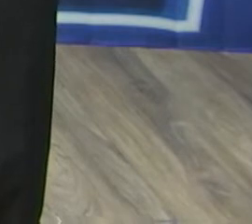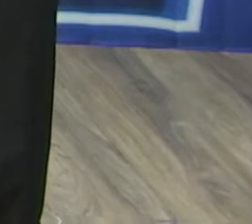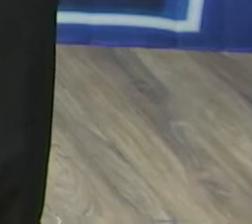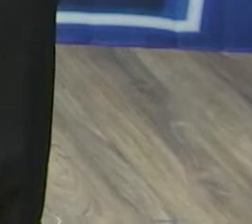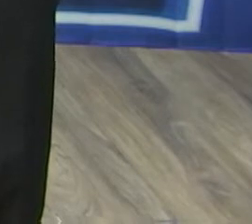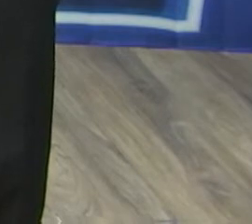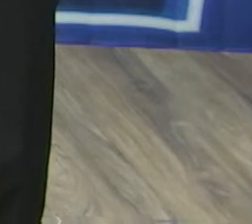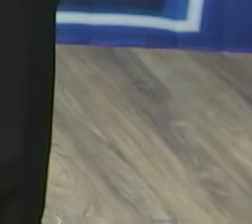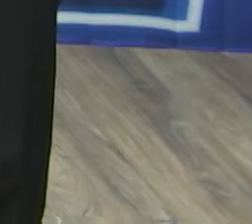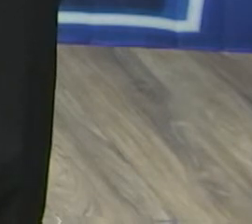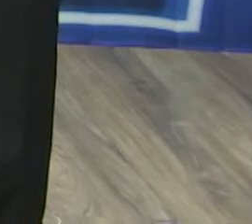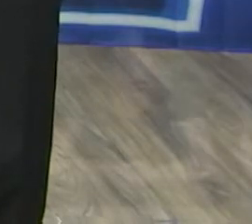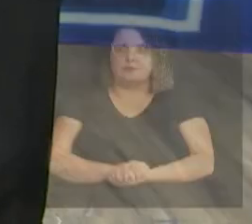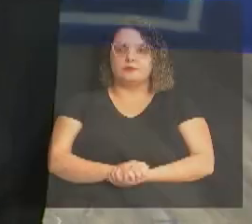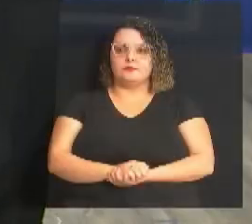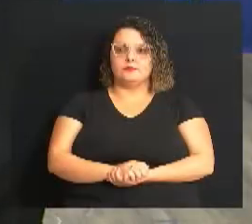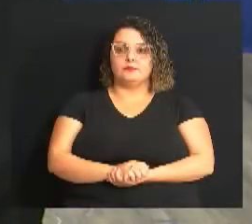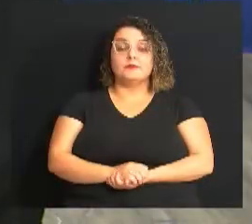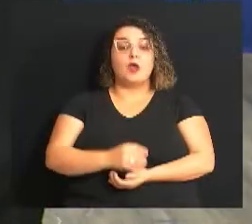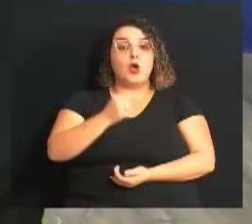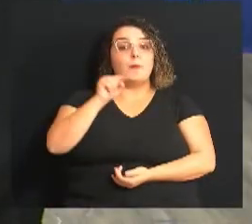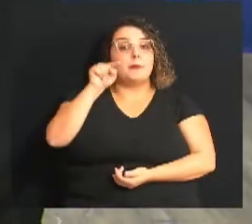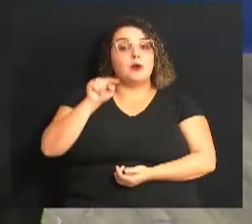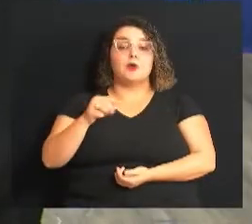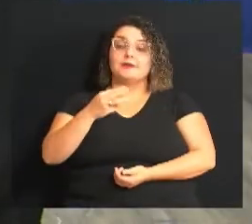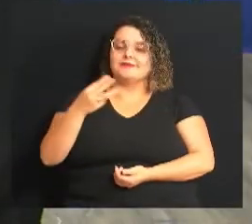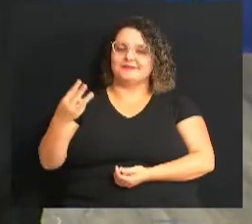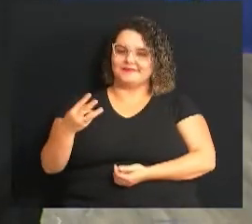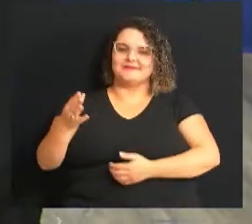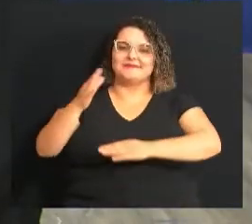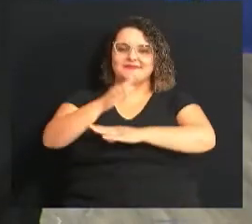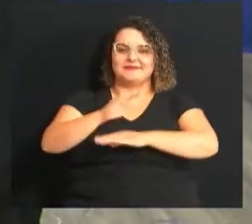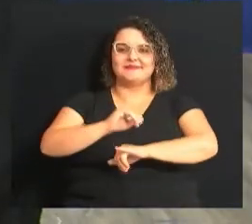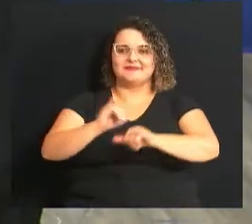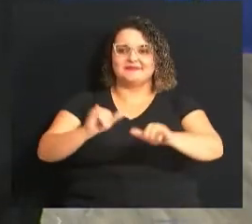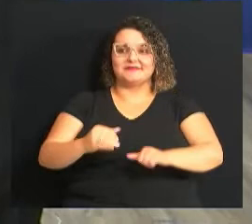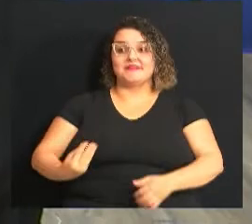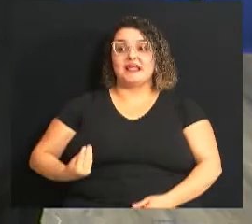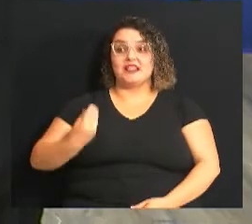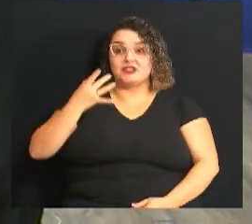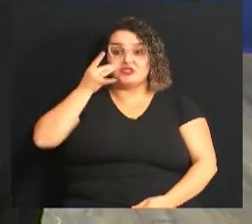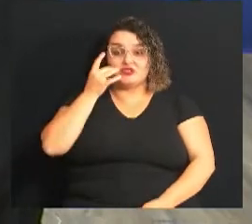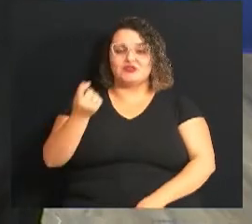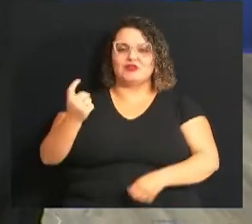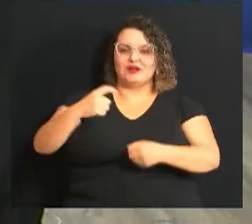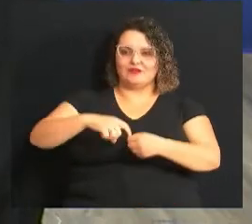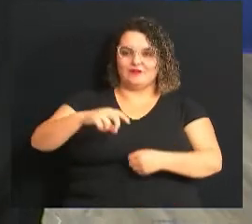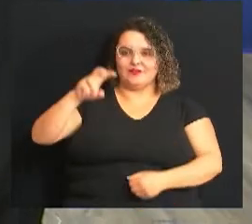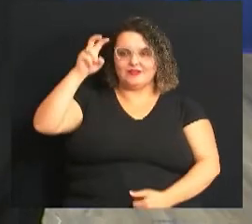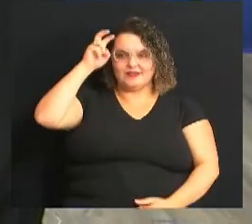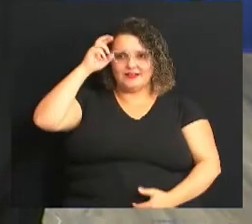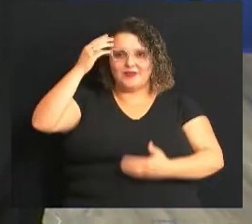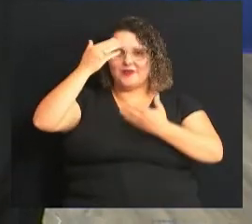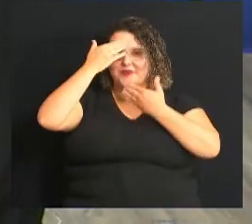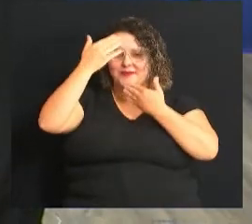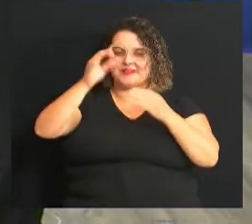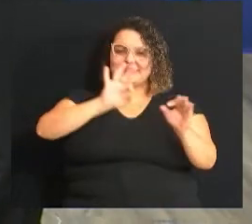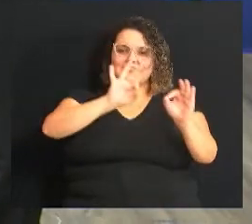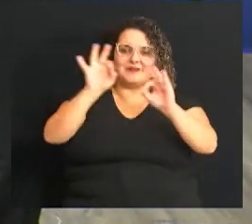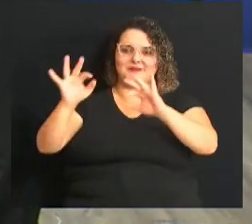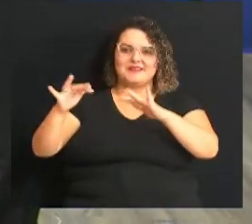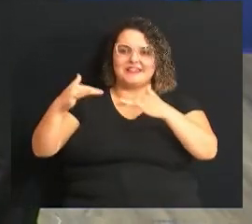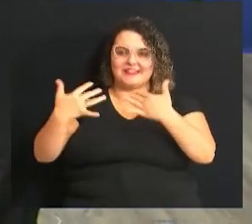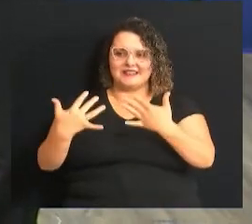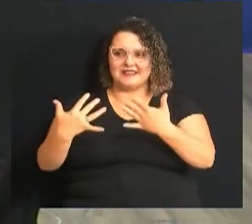Uma hora mais 33 minutos, Câmara Notícia de volta ao vivo nesta quinta-feira. Muito obrigado pela sua companhia, pela